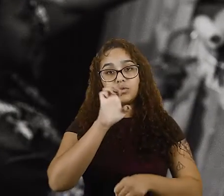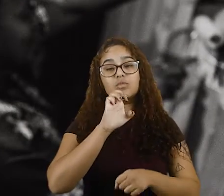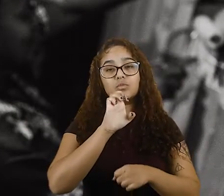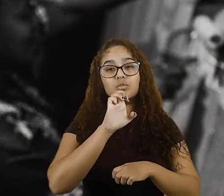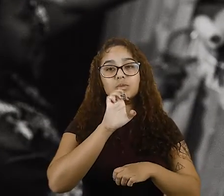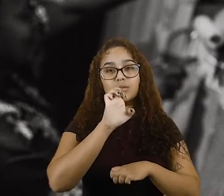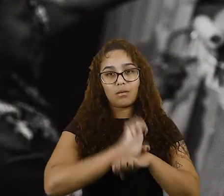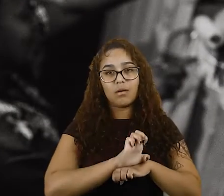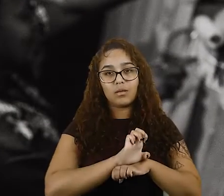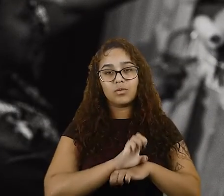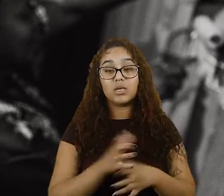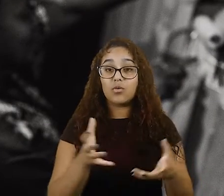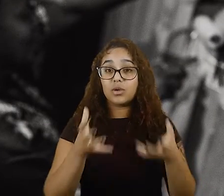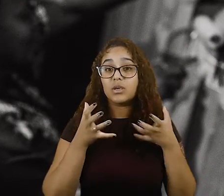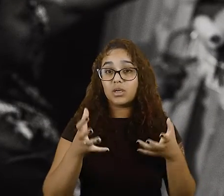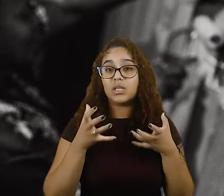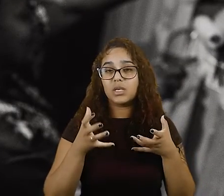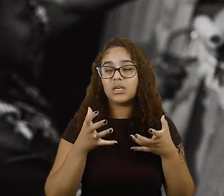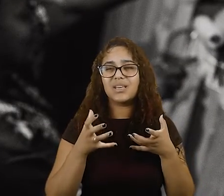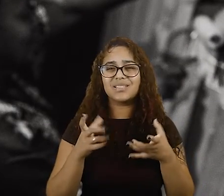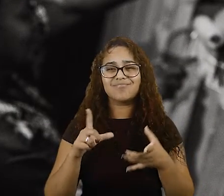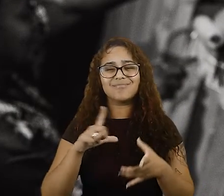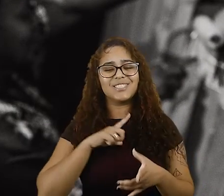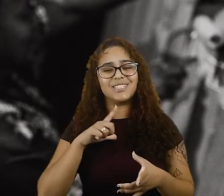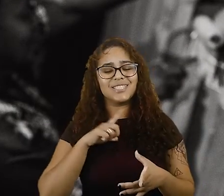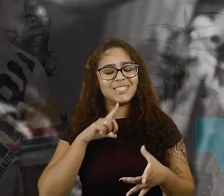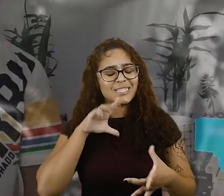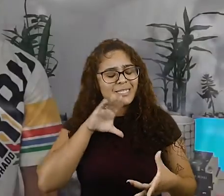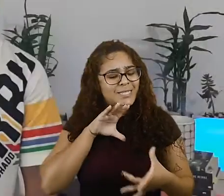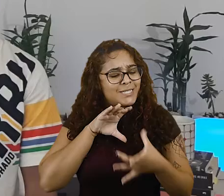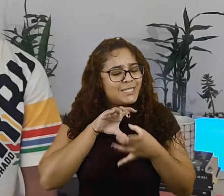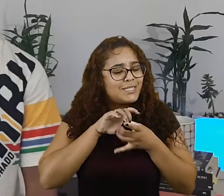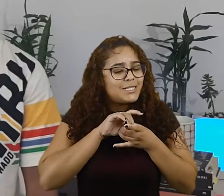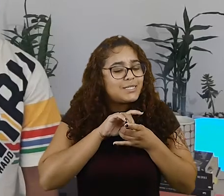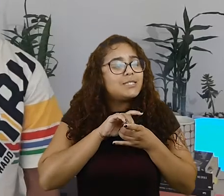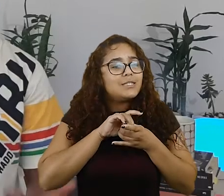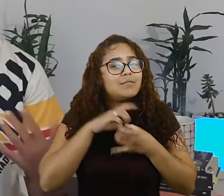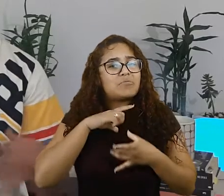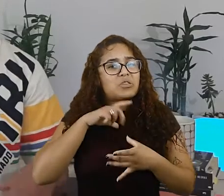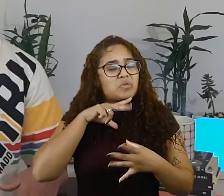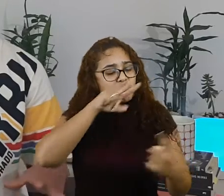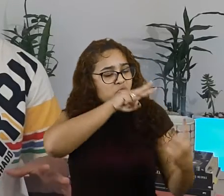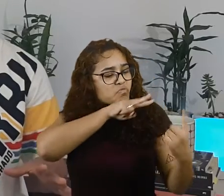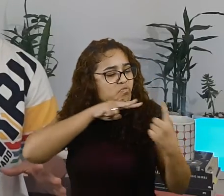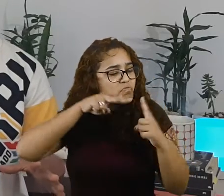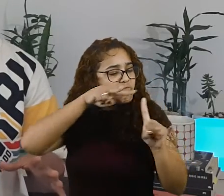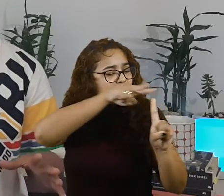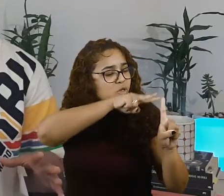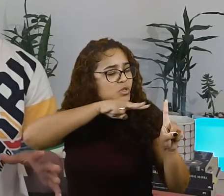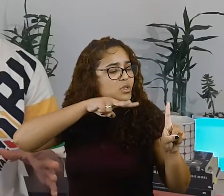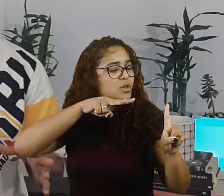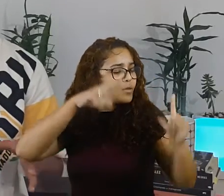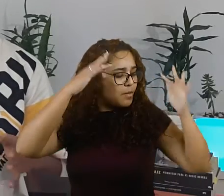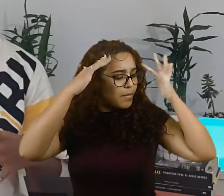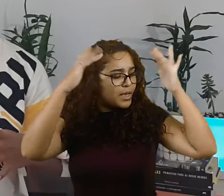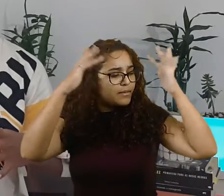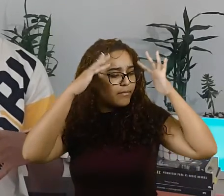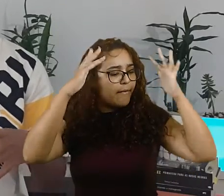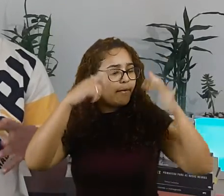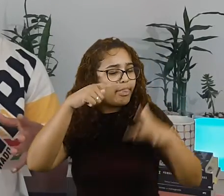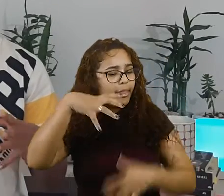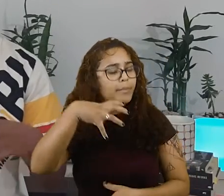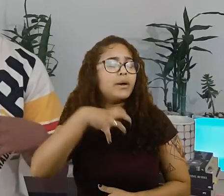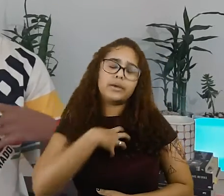dentro do meu próprio estado. E eu queria algo que de alguma maneira pudesse interiorizar minhas visões